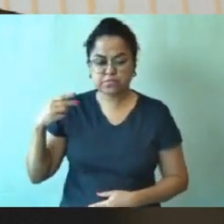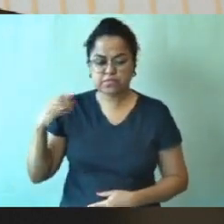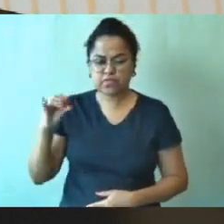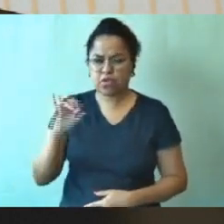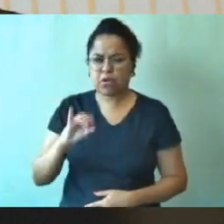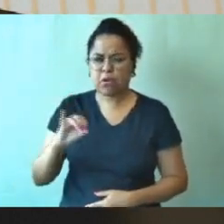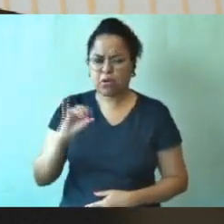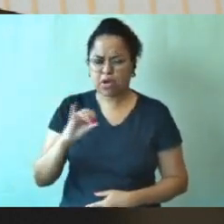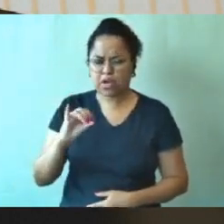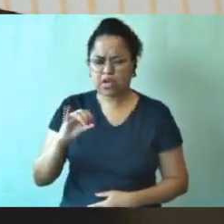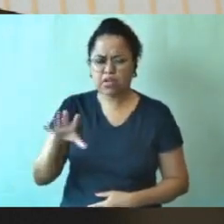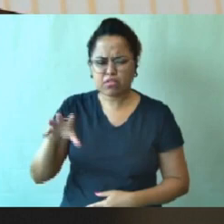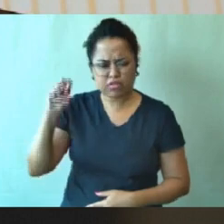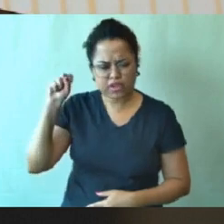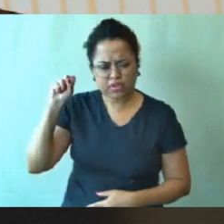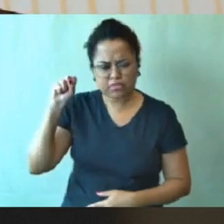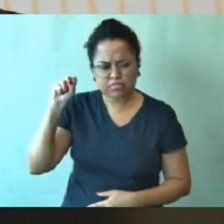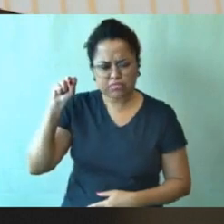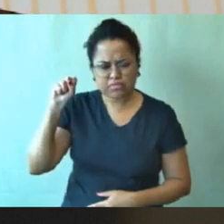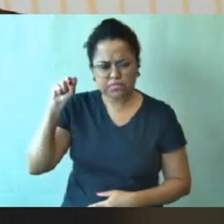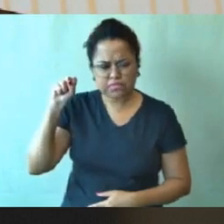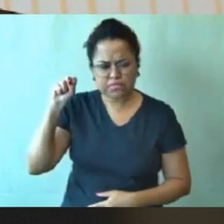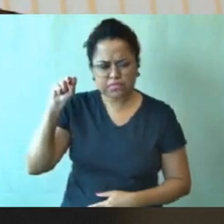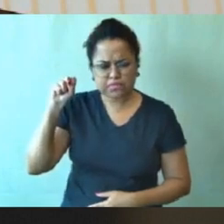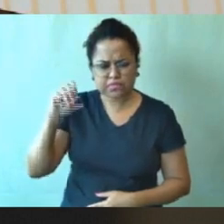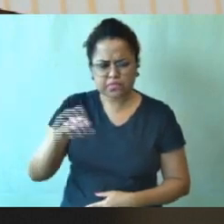Agora parou, encrenca essa internet.